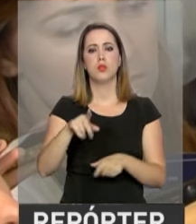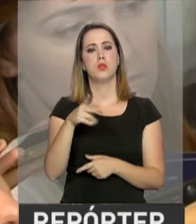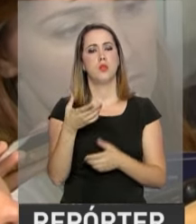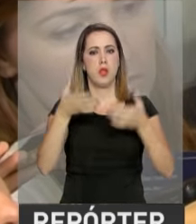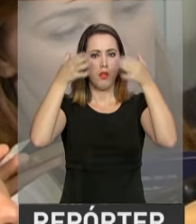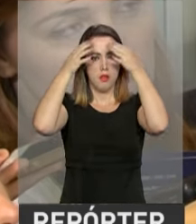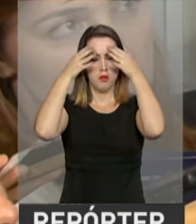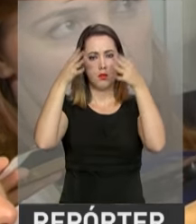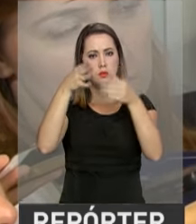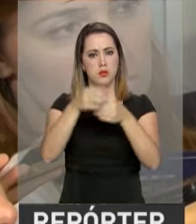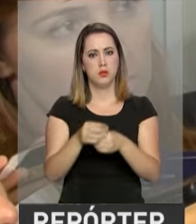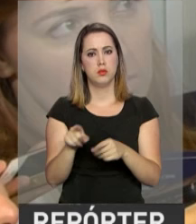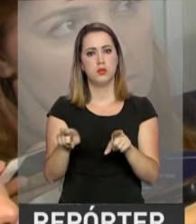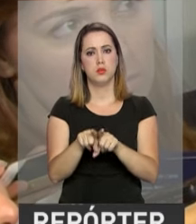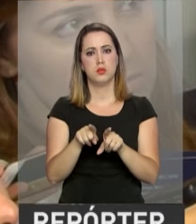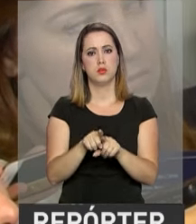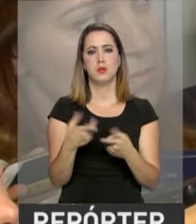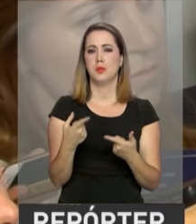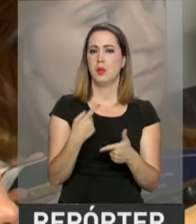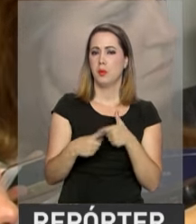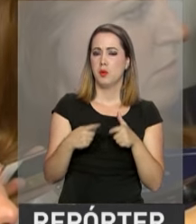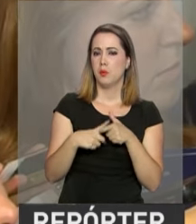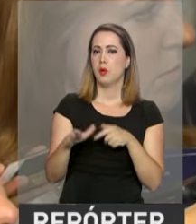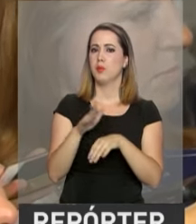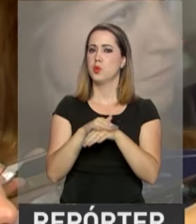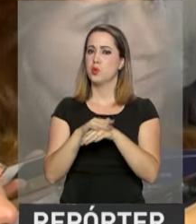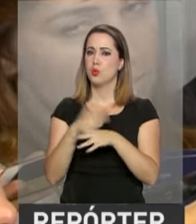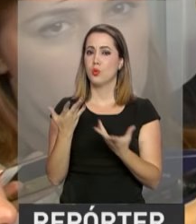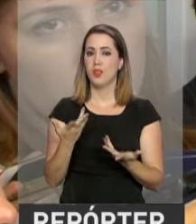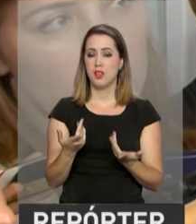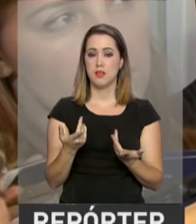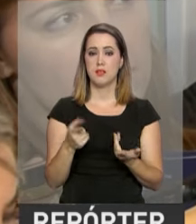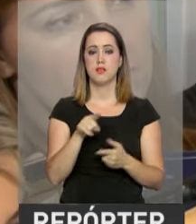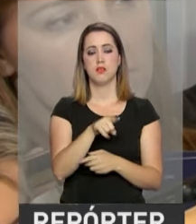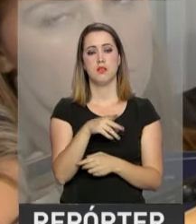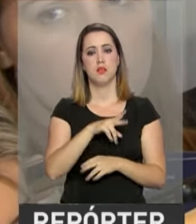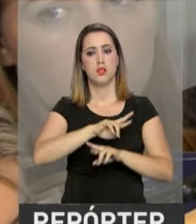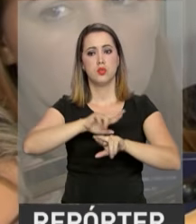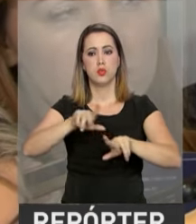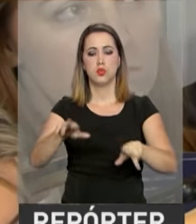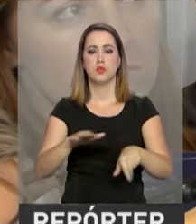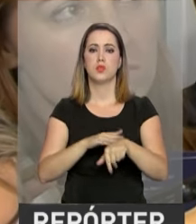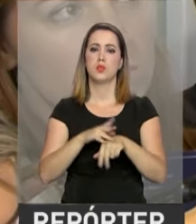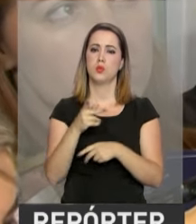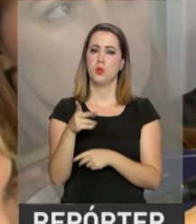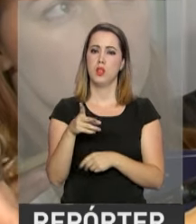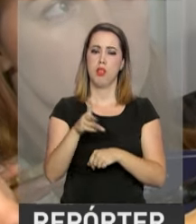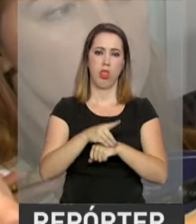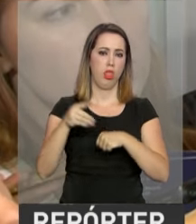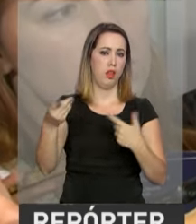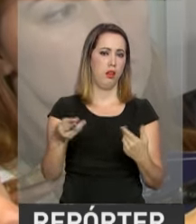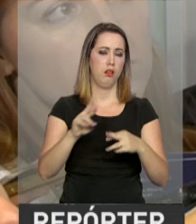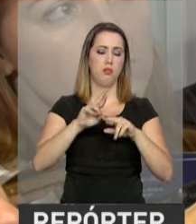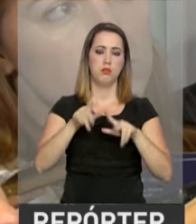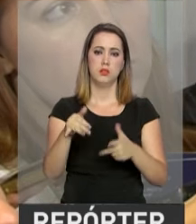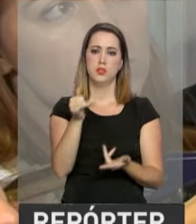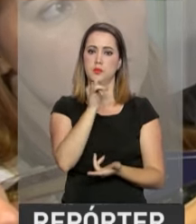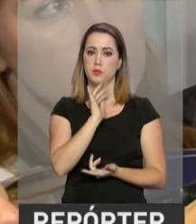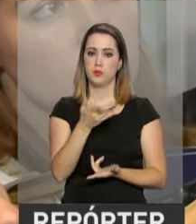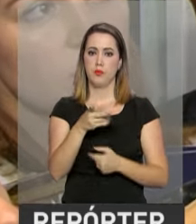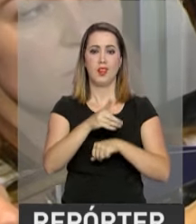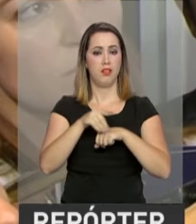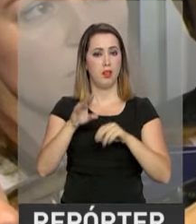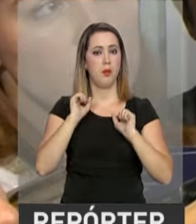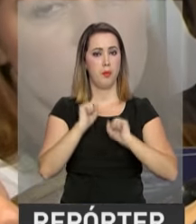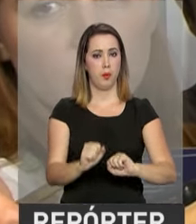de fora do mercado de trabalho a chikungunya incapacitante e à dengue que já no caso da dengue hemorrágica